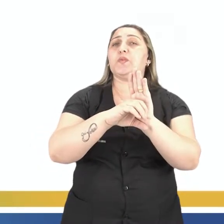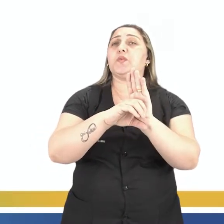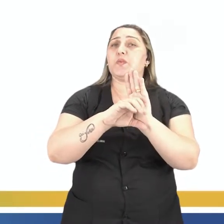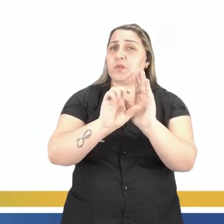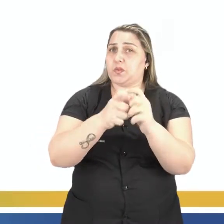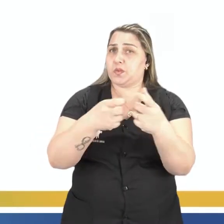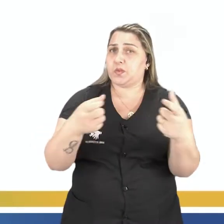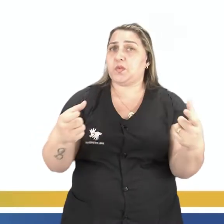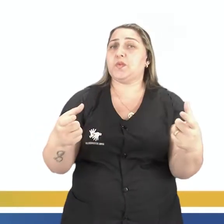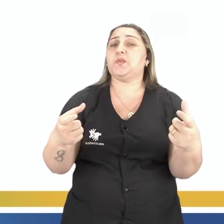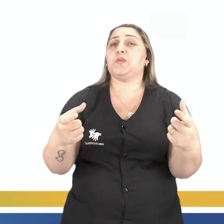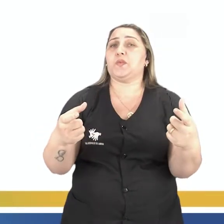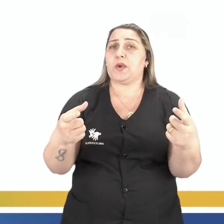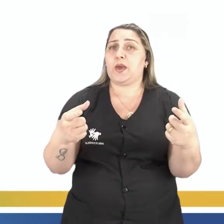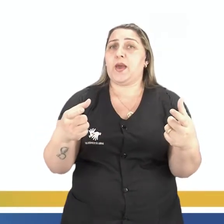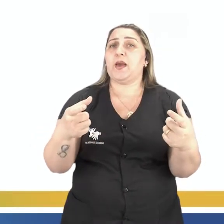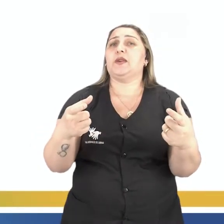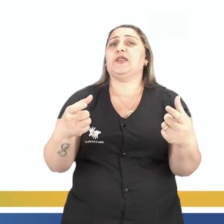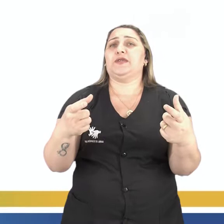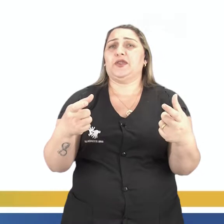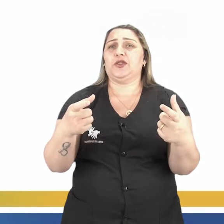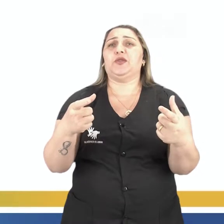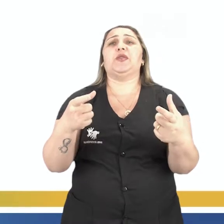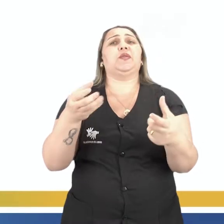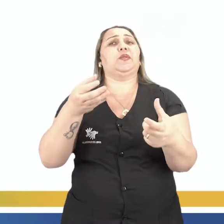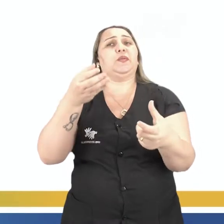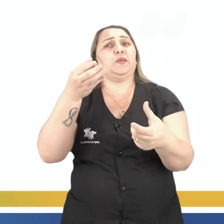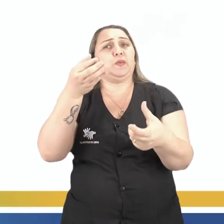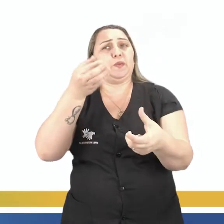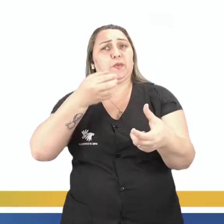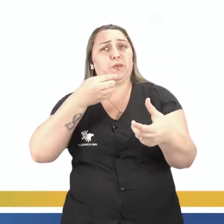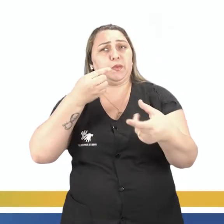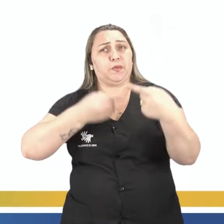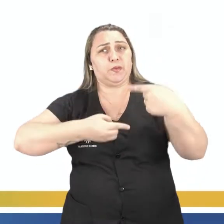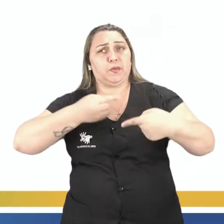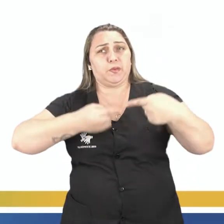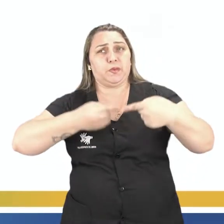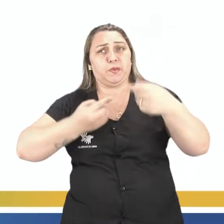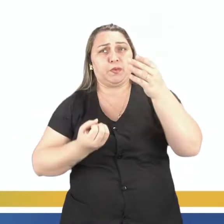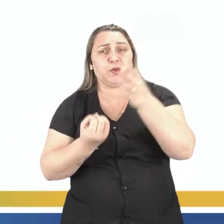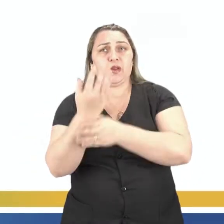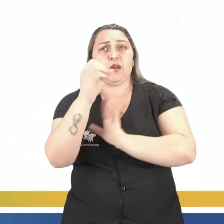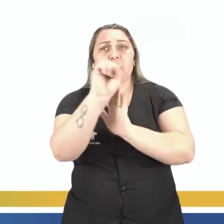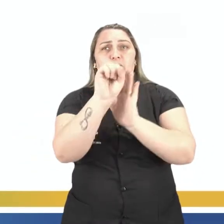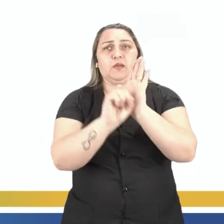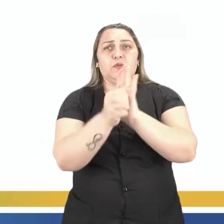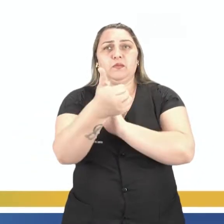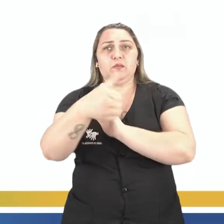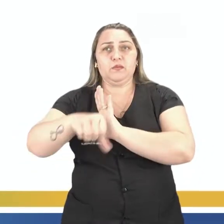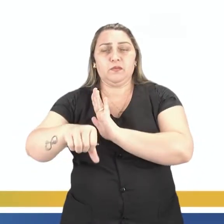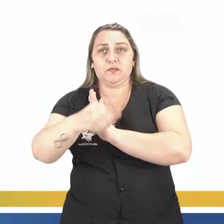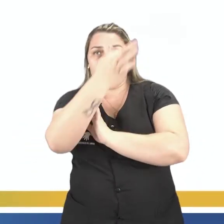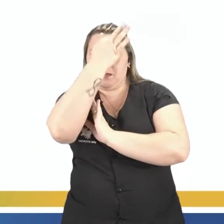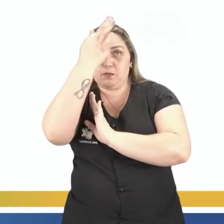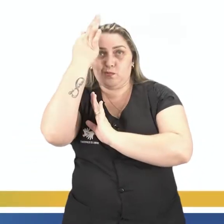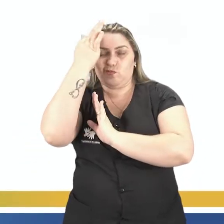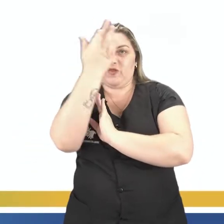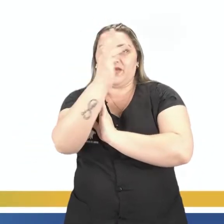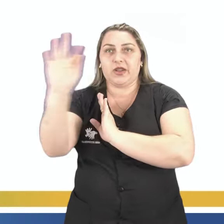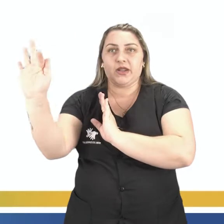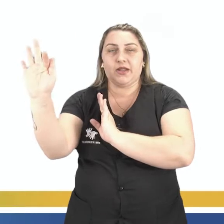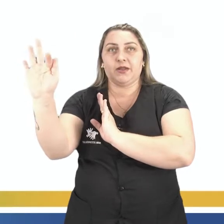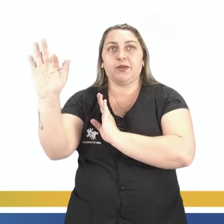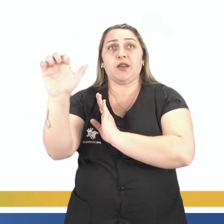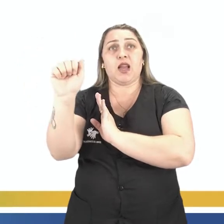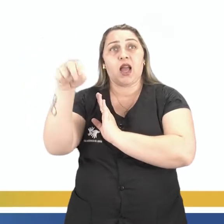complexo, muito polêmico e muito discutido, que teve origem no século XIX mesmo com um filósofo francês,